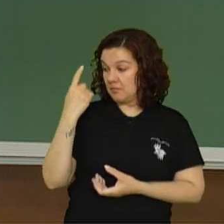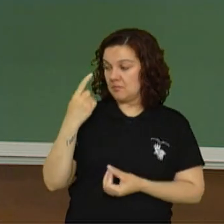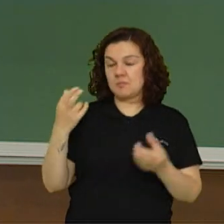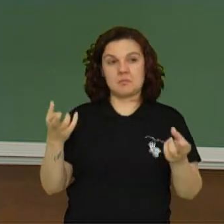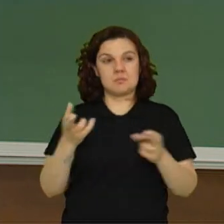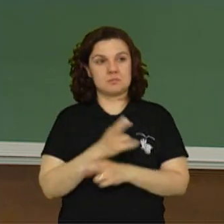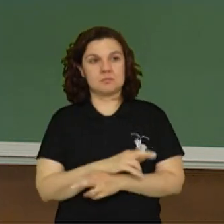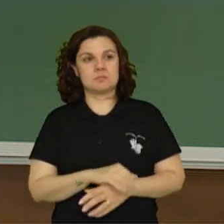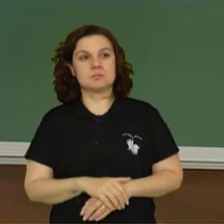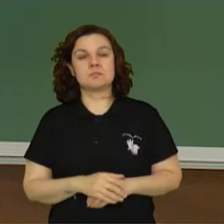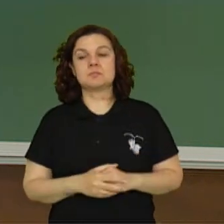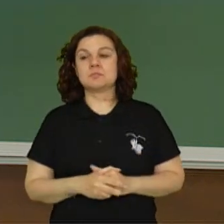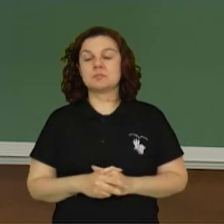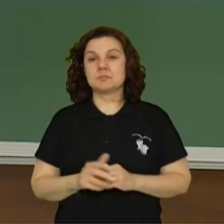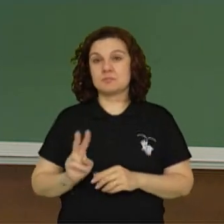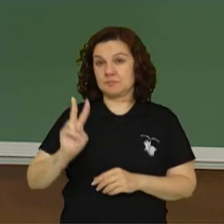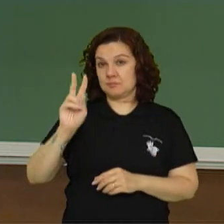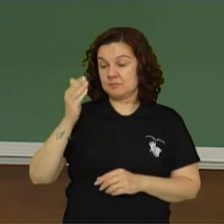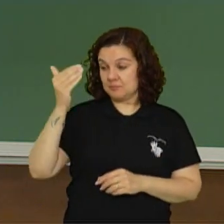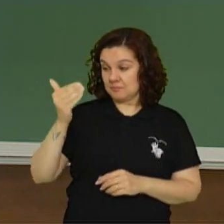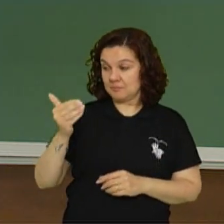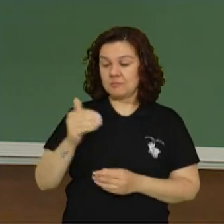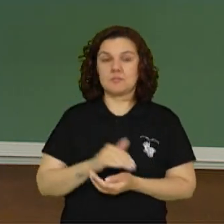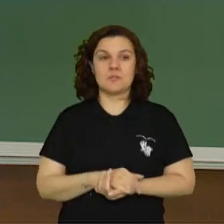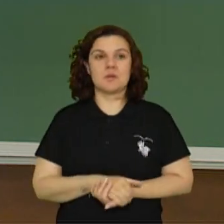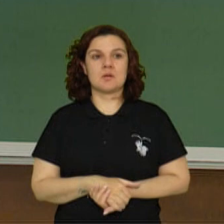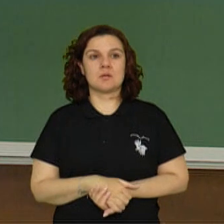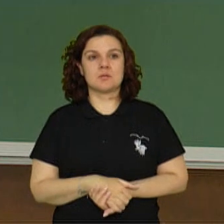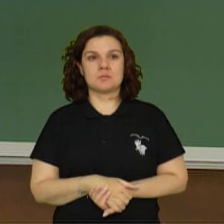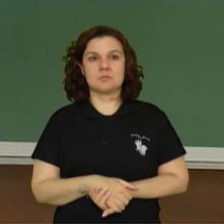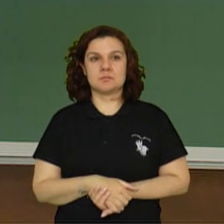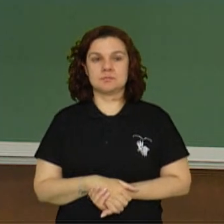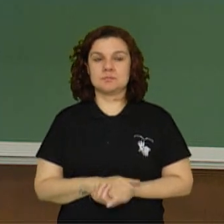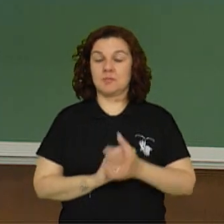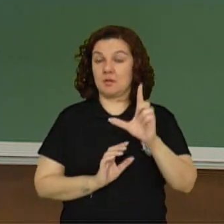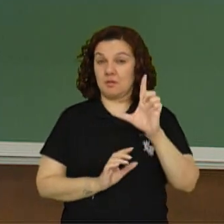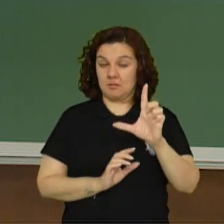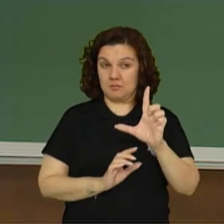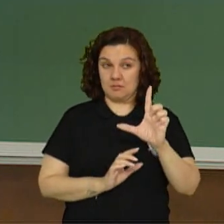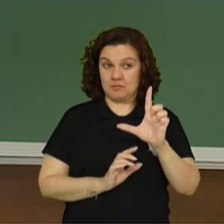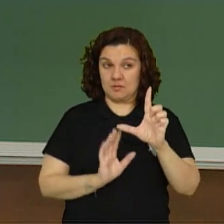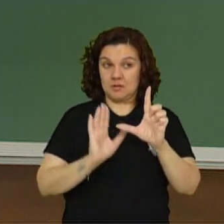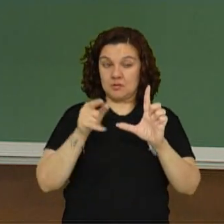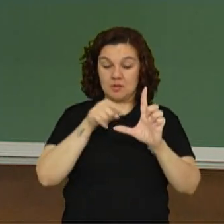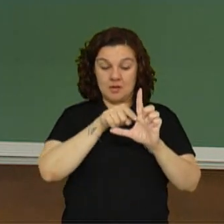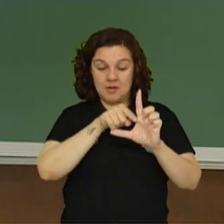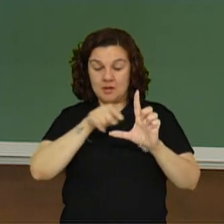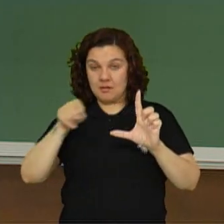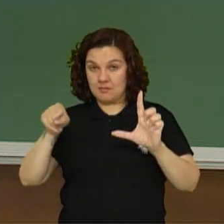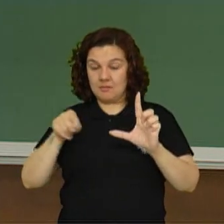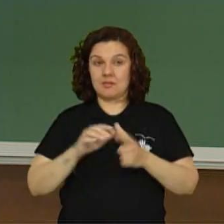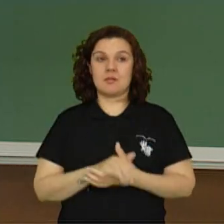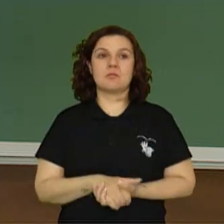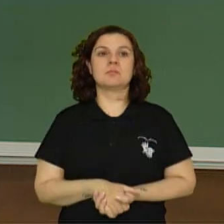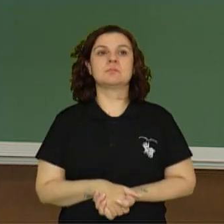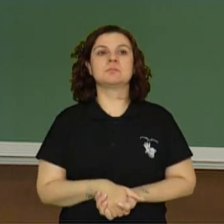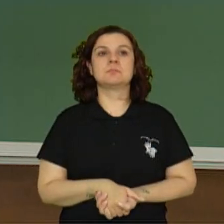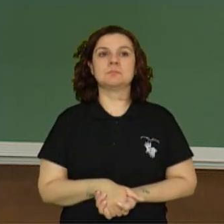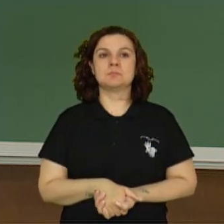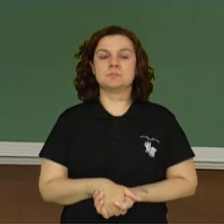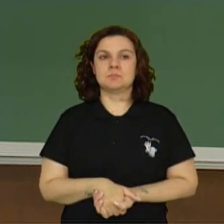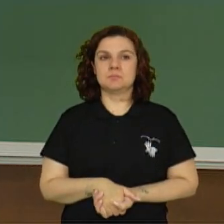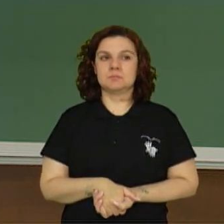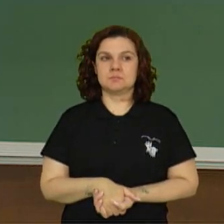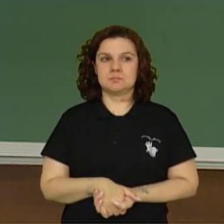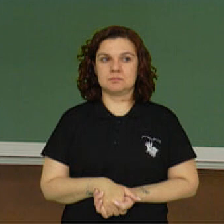relação desses valores aí que o enunciado deu. Então, a medida L, que é o lado da bandeja, que é por onde a gente vai